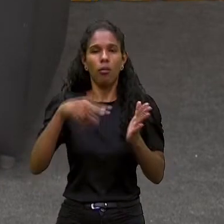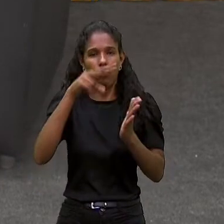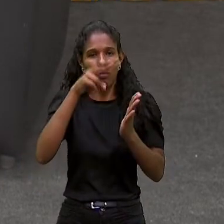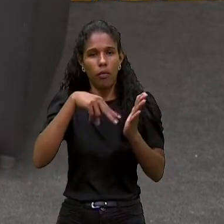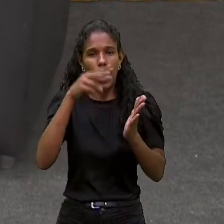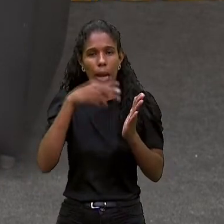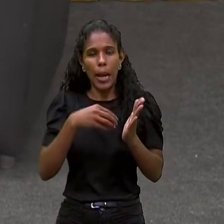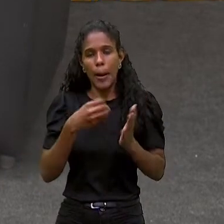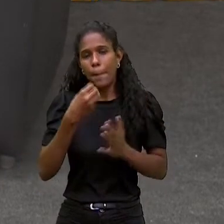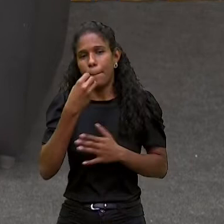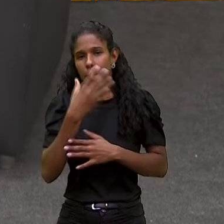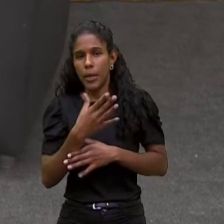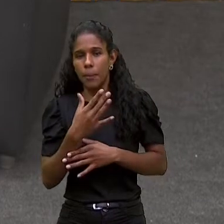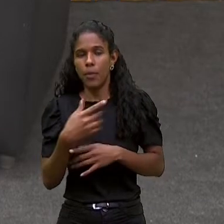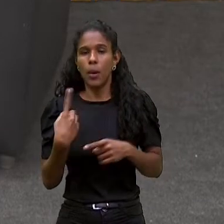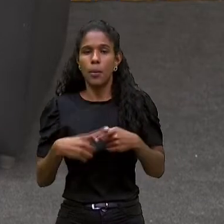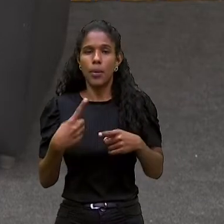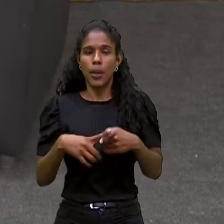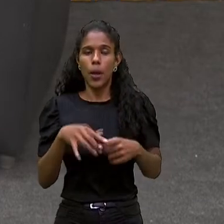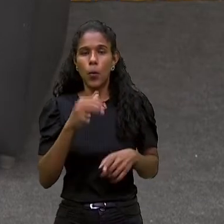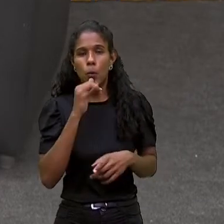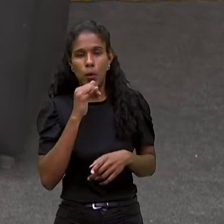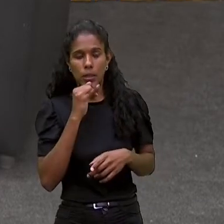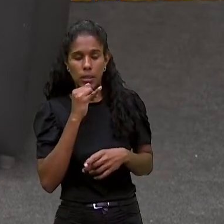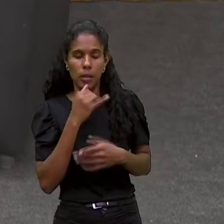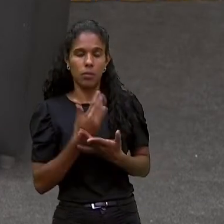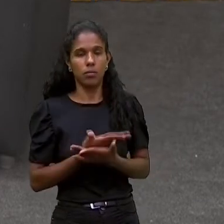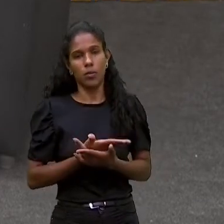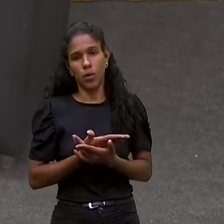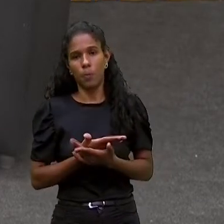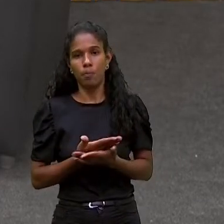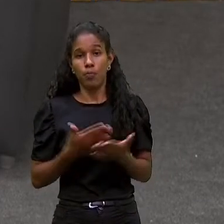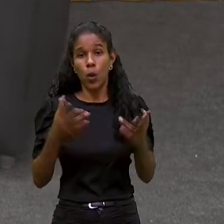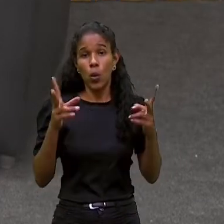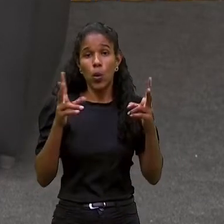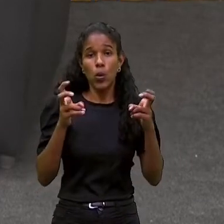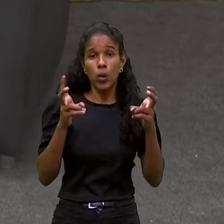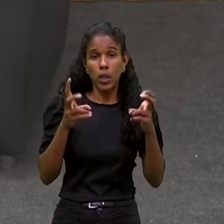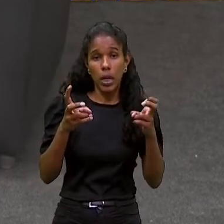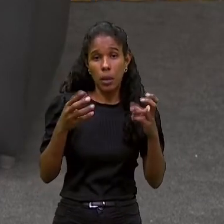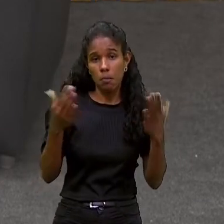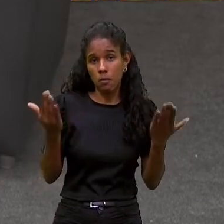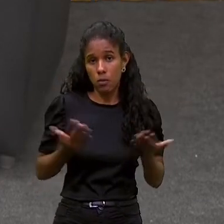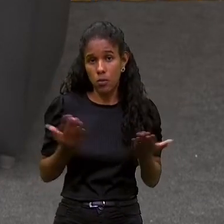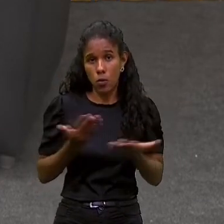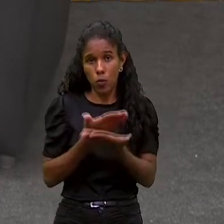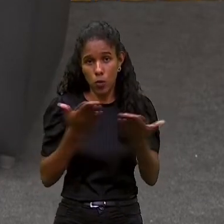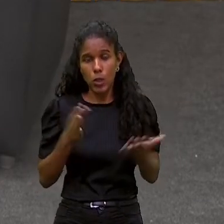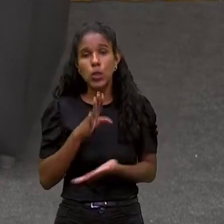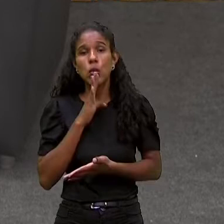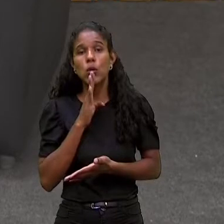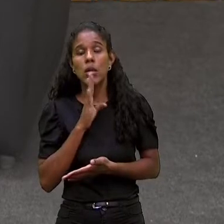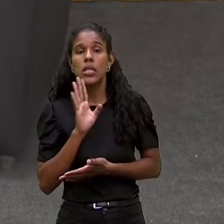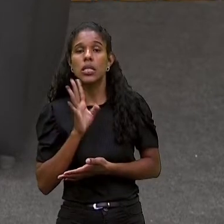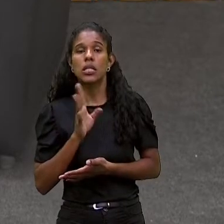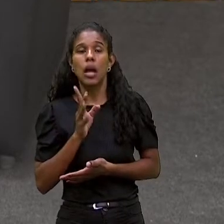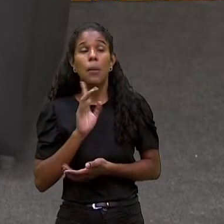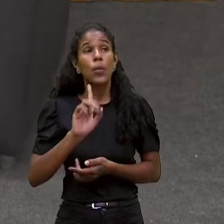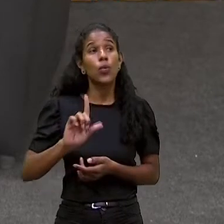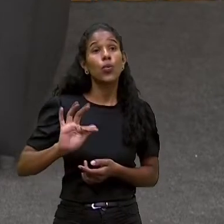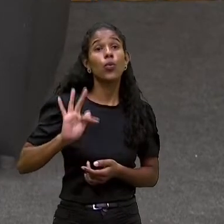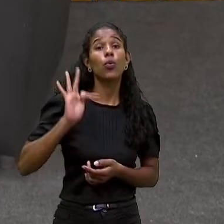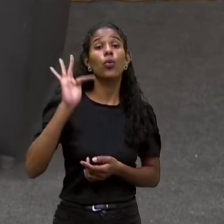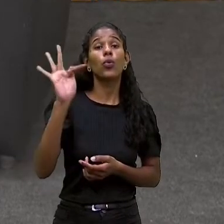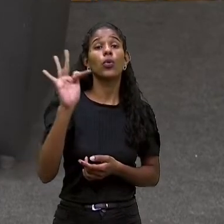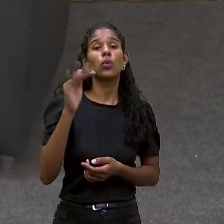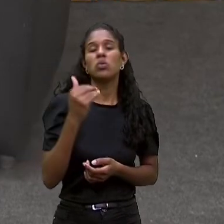agora pode não servir para você daqui a um tempo. Mas a sua capacidade interpretativa, a sua capacidade